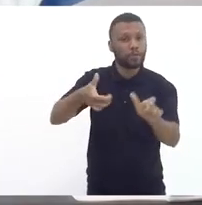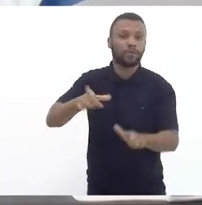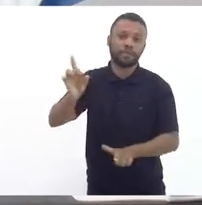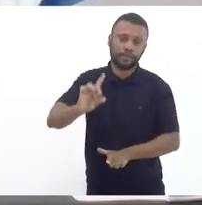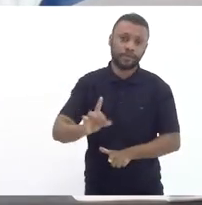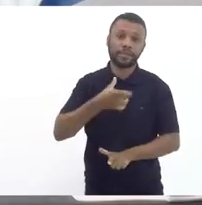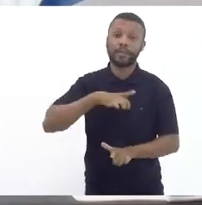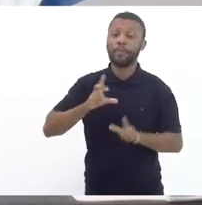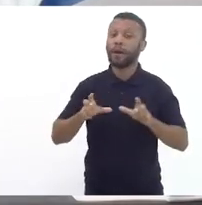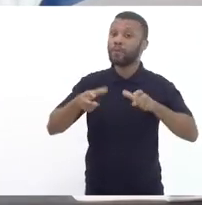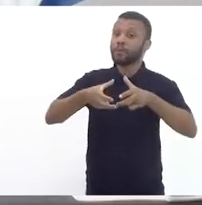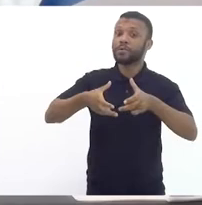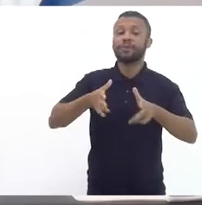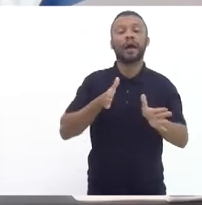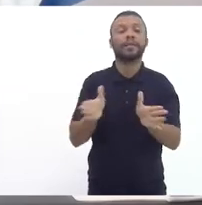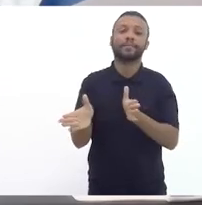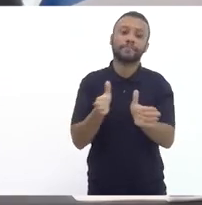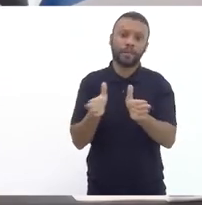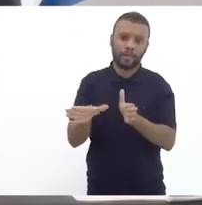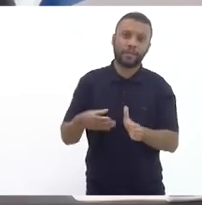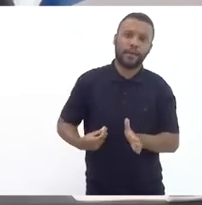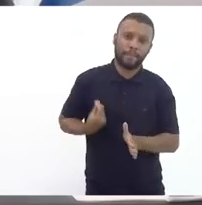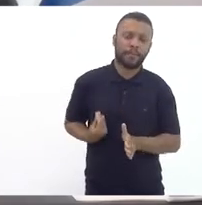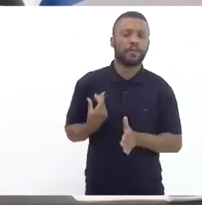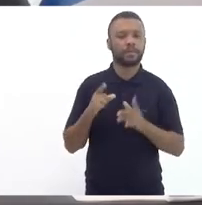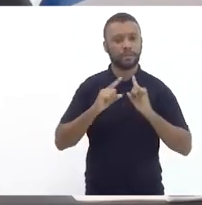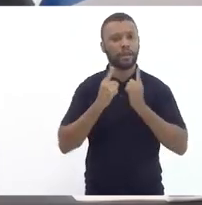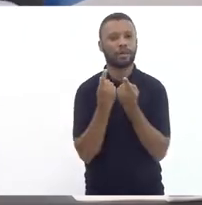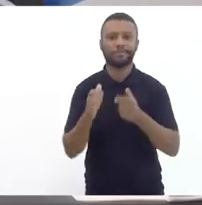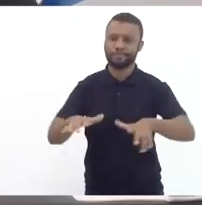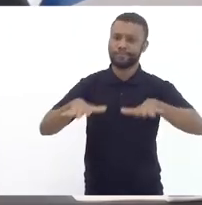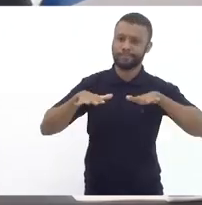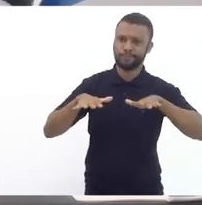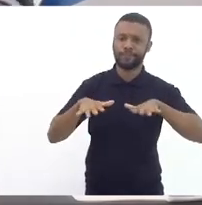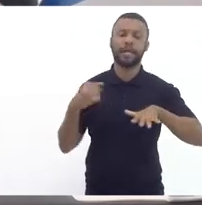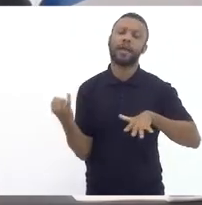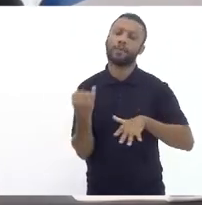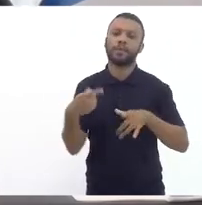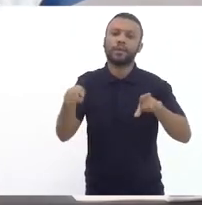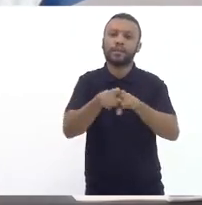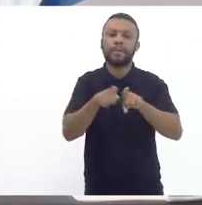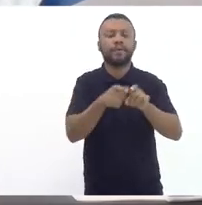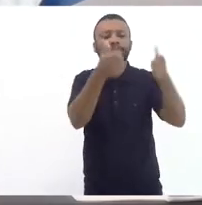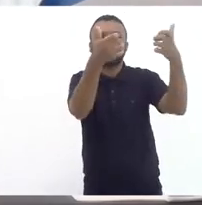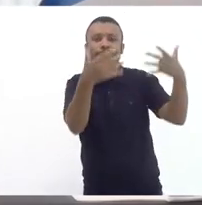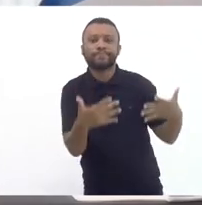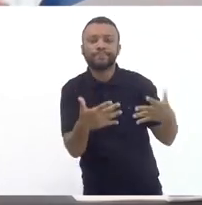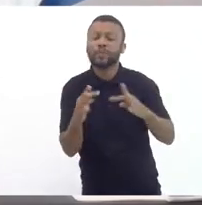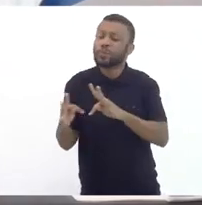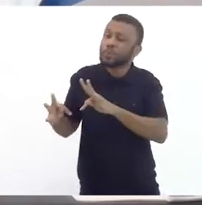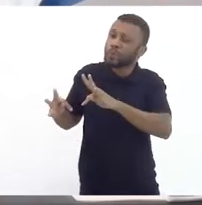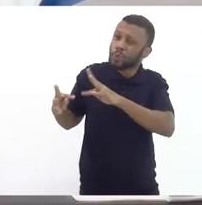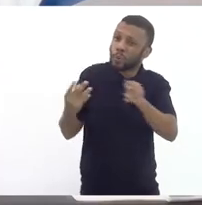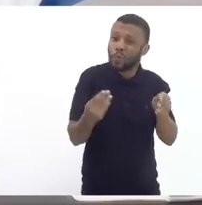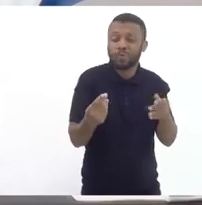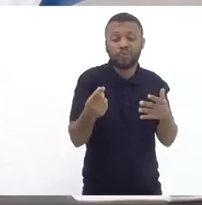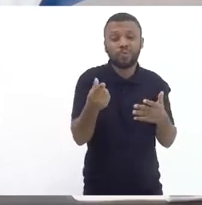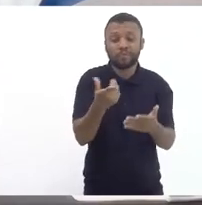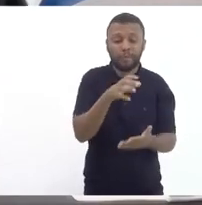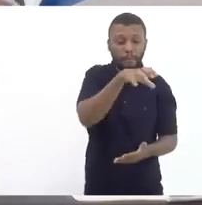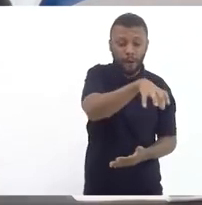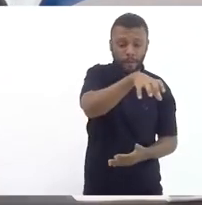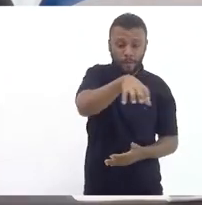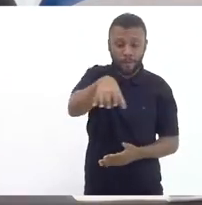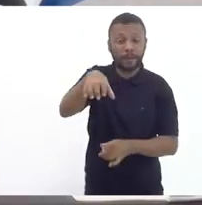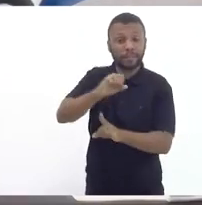de acessibilidade que se faz presente aqui. Em algum momento também, Lucinha, é importante ouvir do Conselho da Pessoa com Deficiência. Todos os segmentos da sociedade vão ser ouvidos.